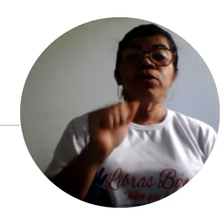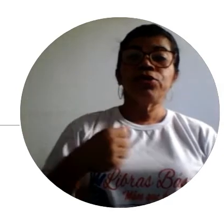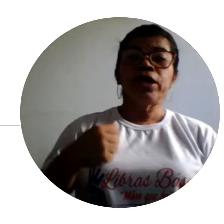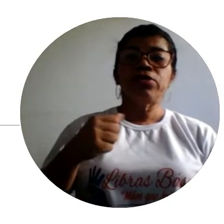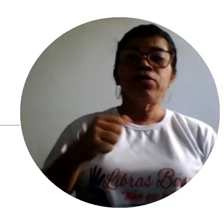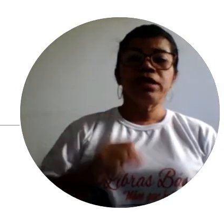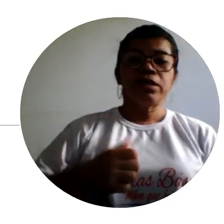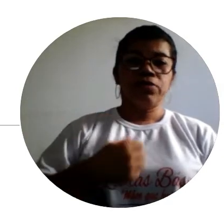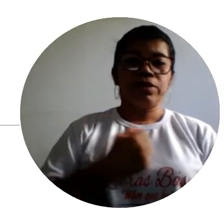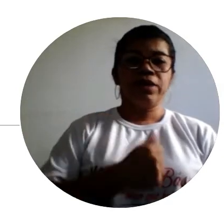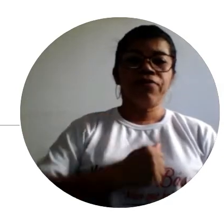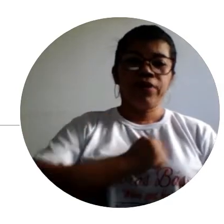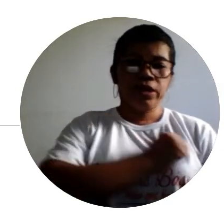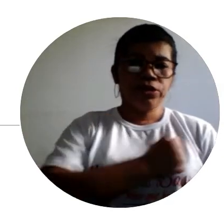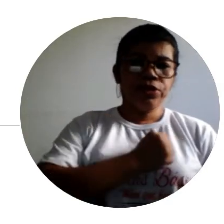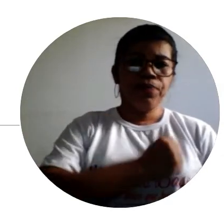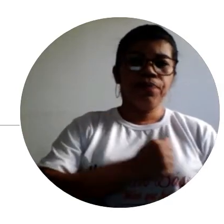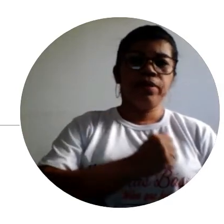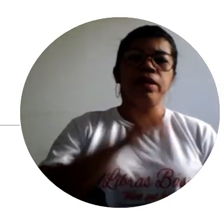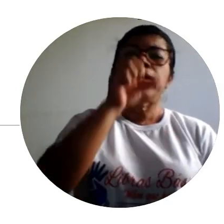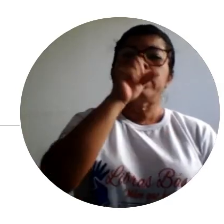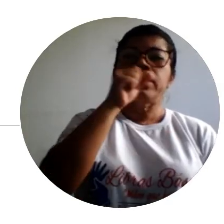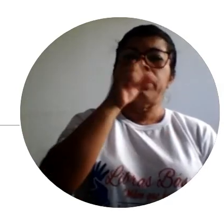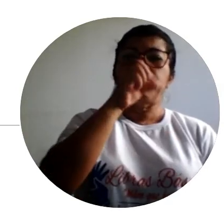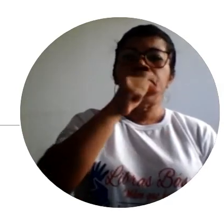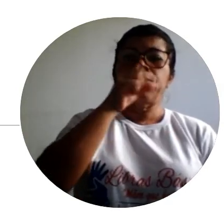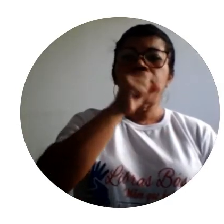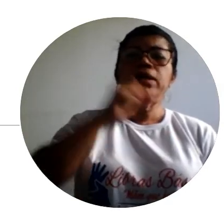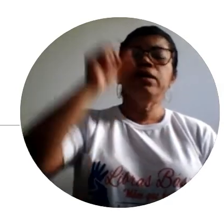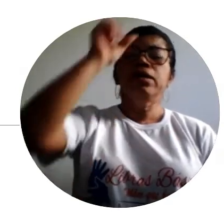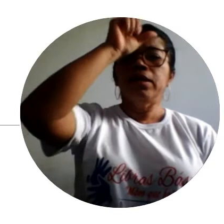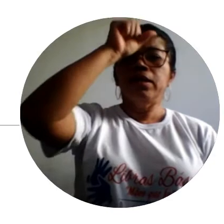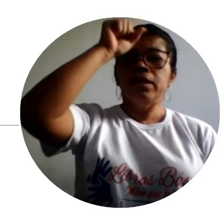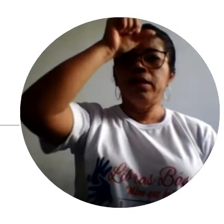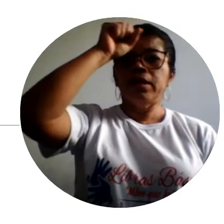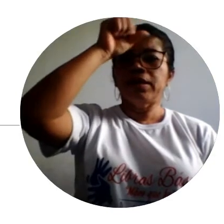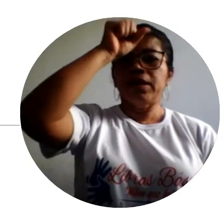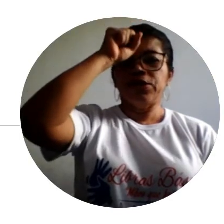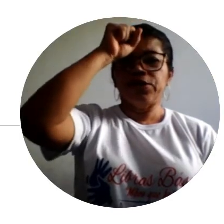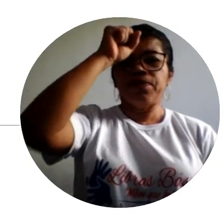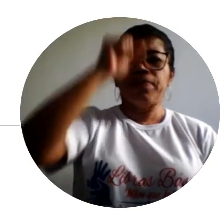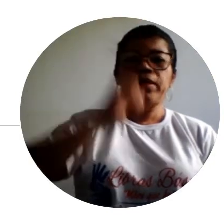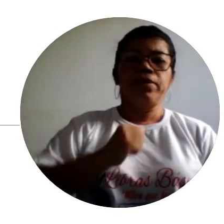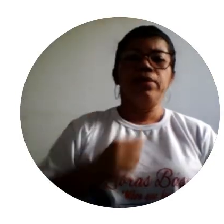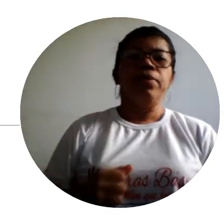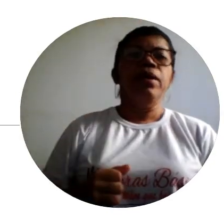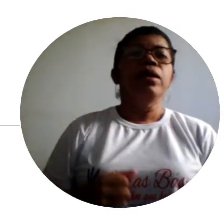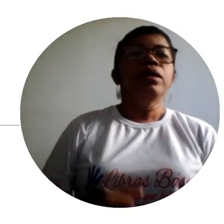esse é o ponto de articulação, a frente, né? Aqui na boca e na testa.